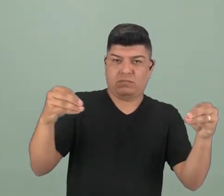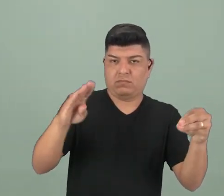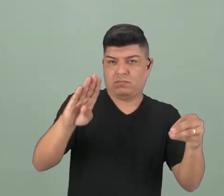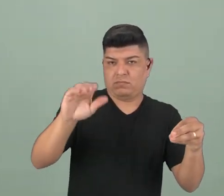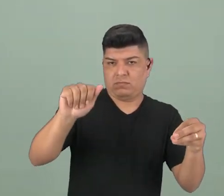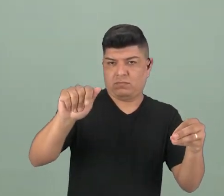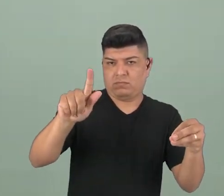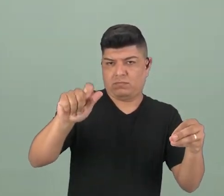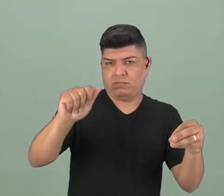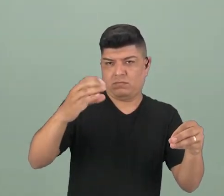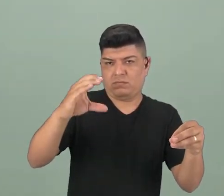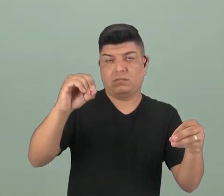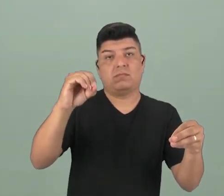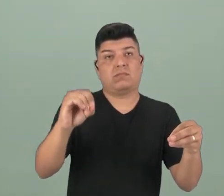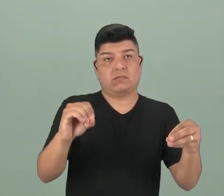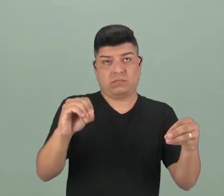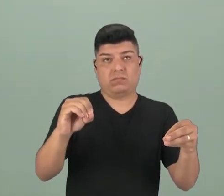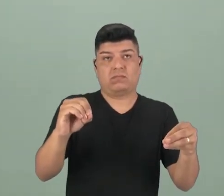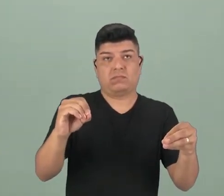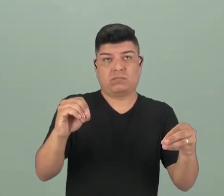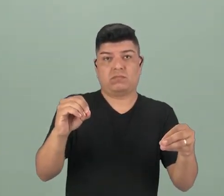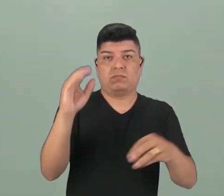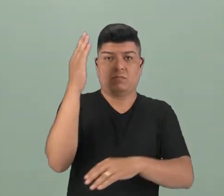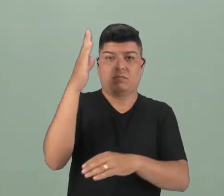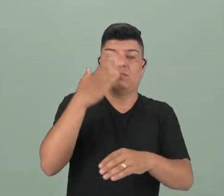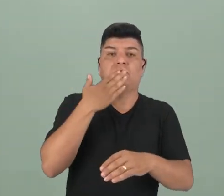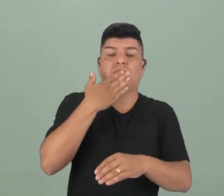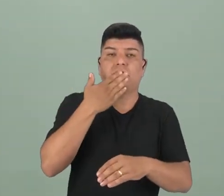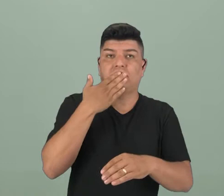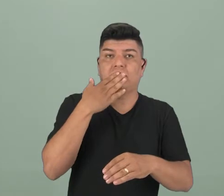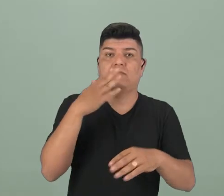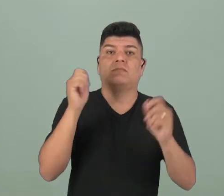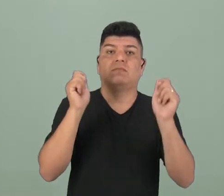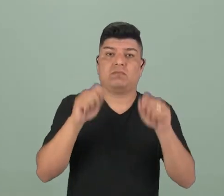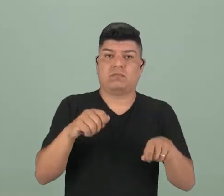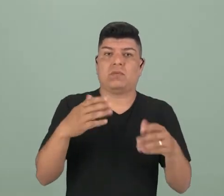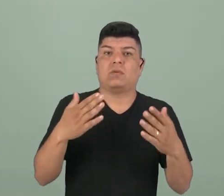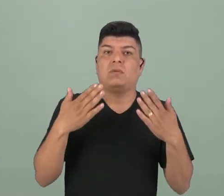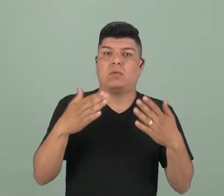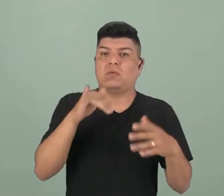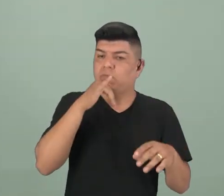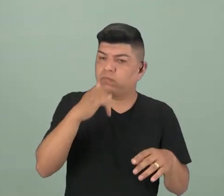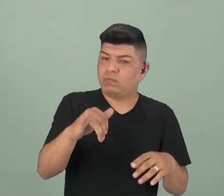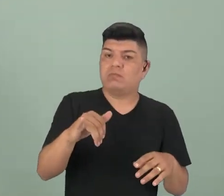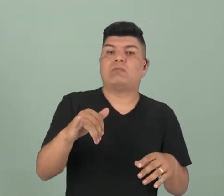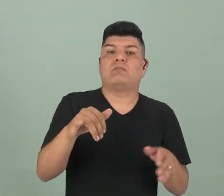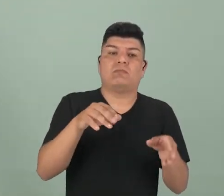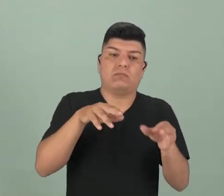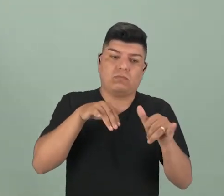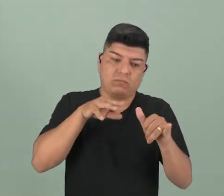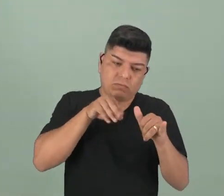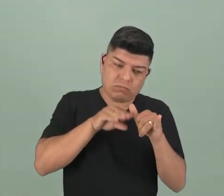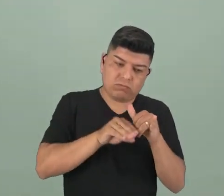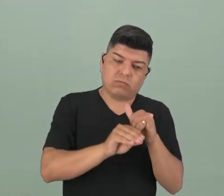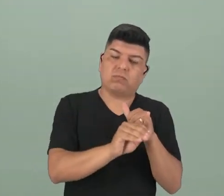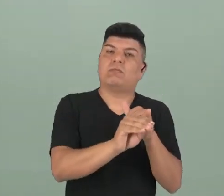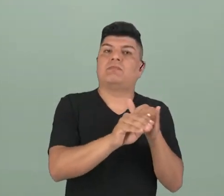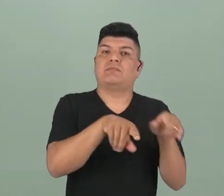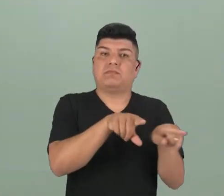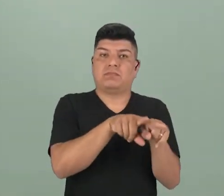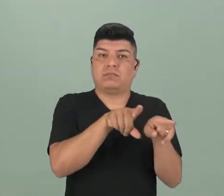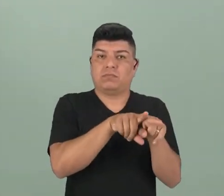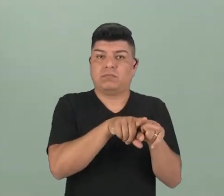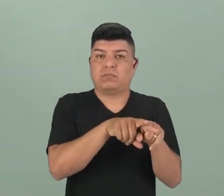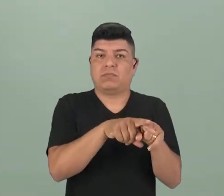biomassa, para que eu possa queimar, produzir calor, produzir energia térmica, e essa biomassa